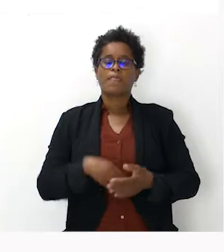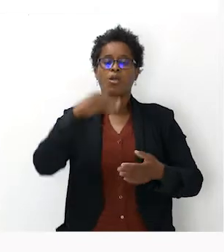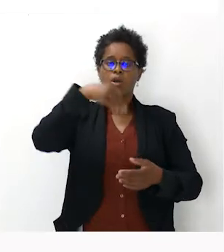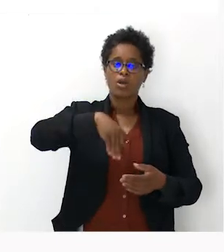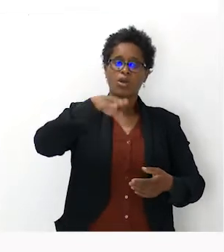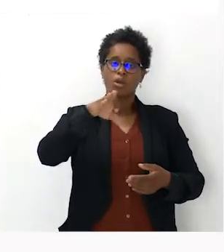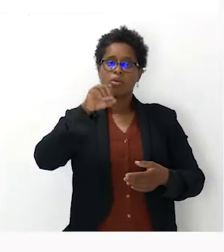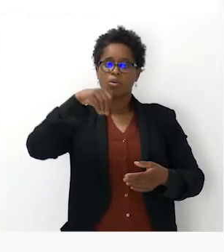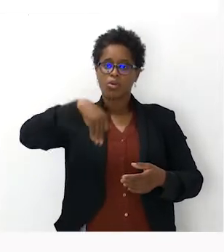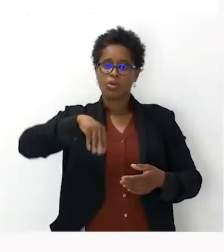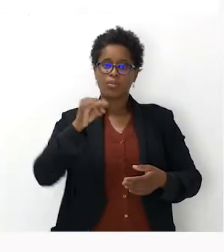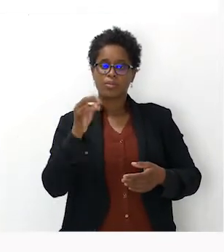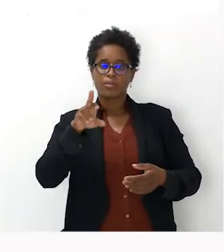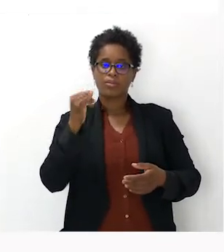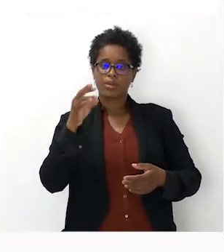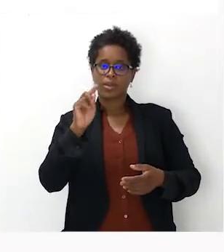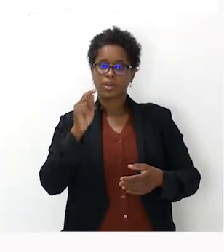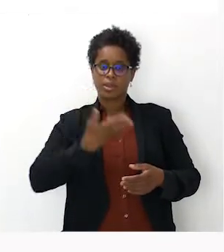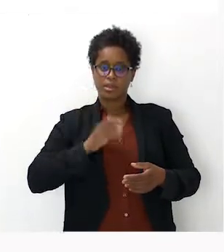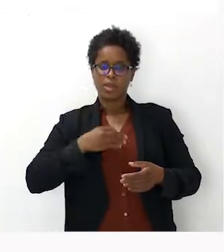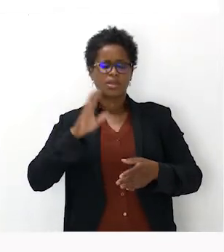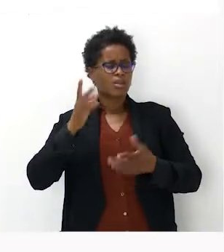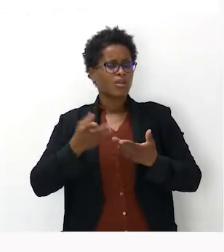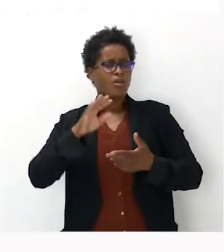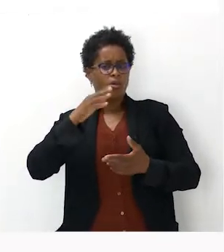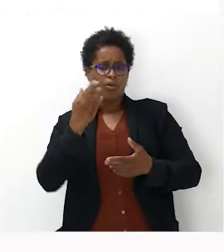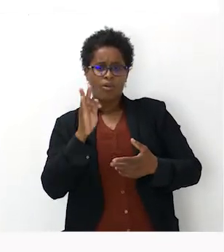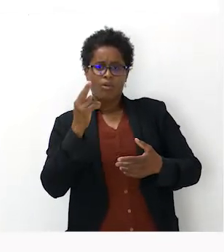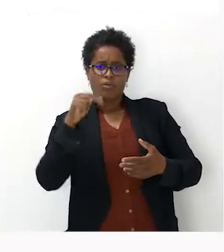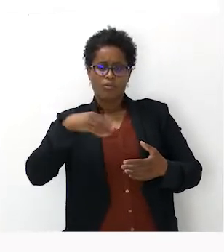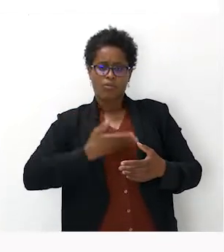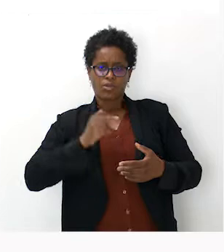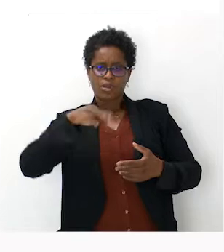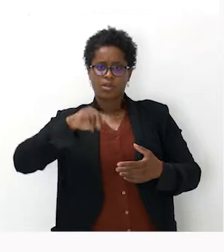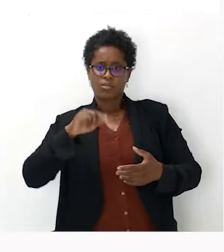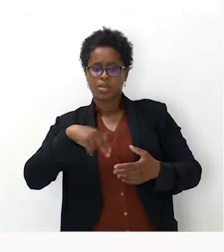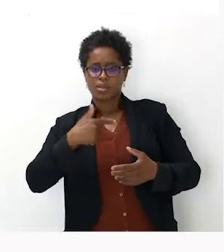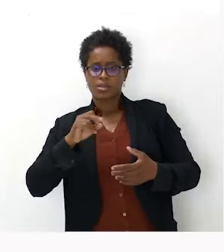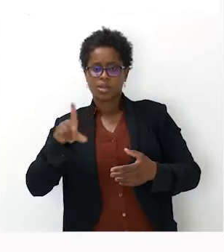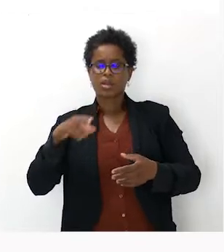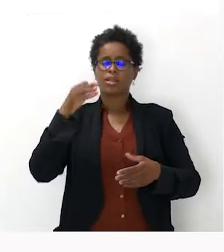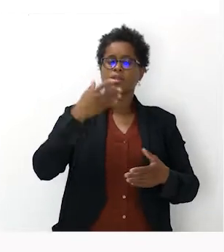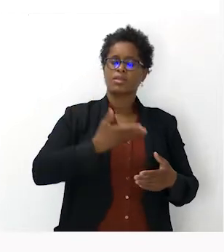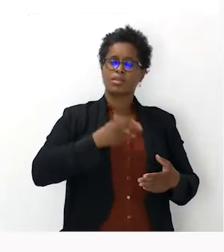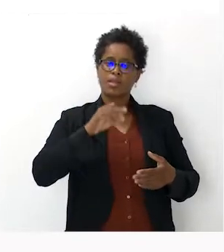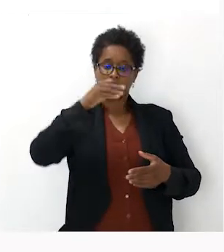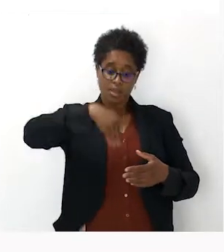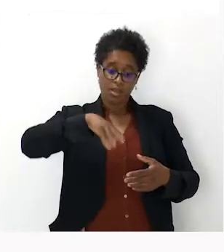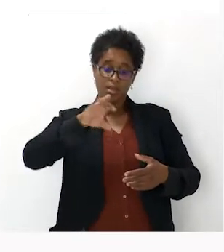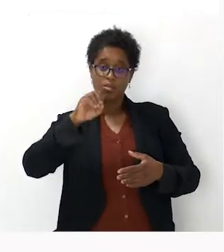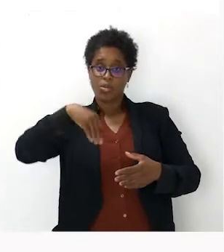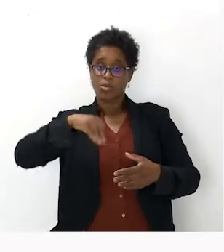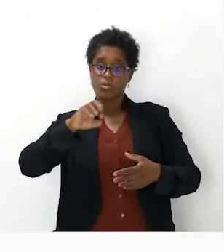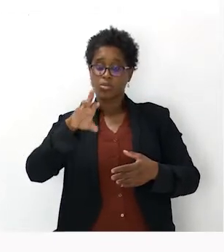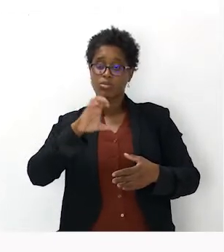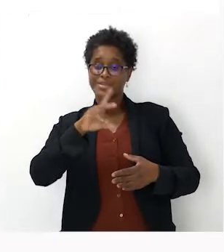Propriedade fundamental da proporção. Diz assim: a propriedade fundamental da proporção diz que o